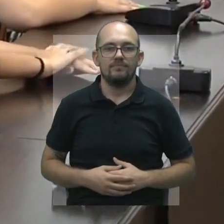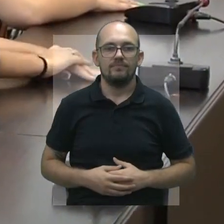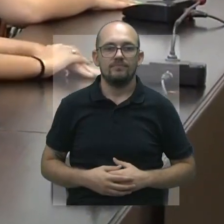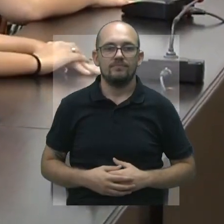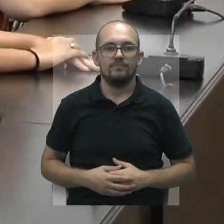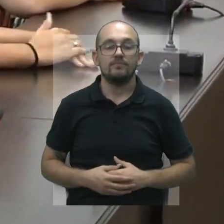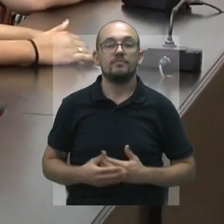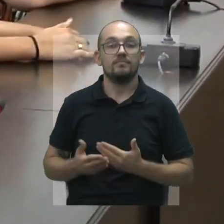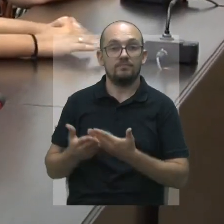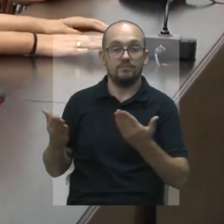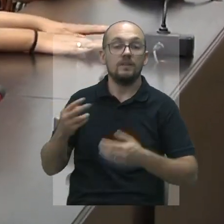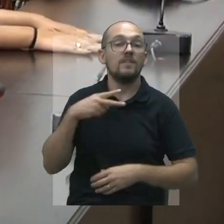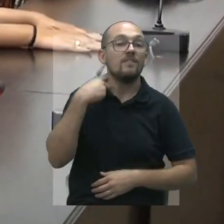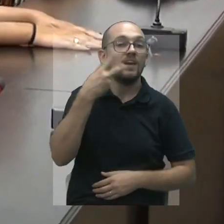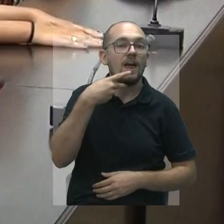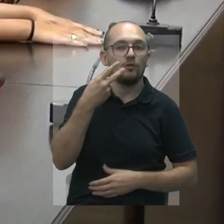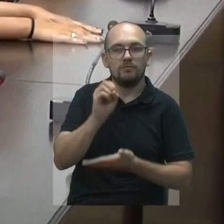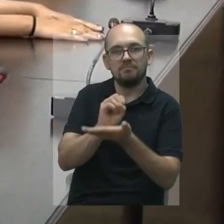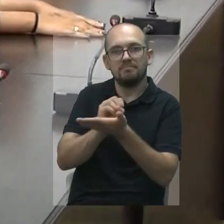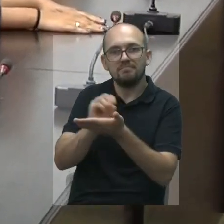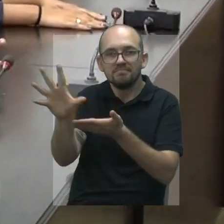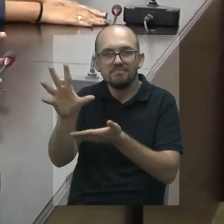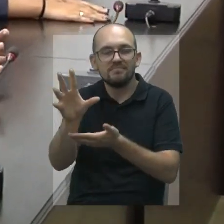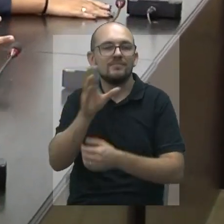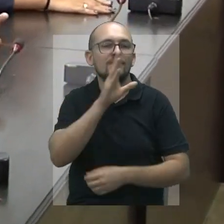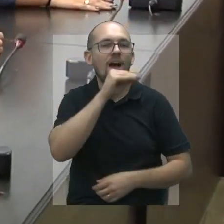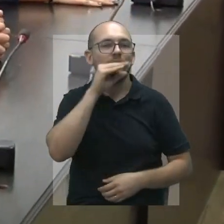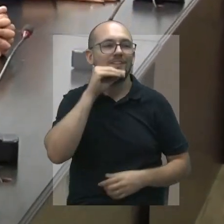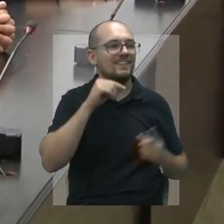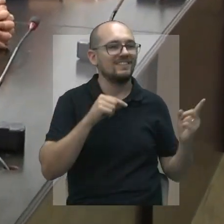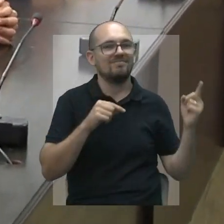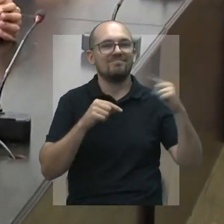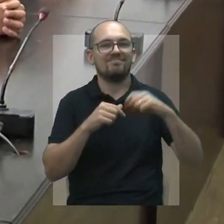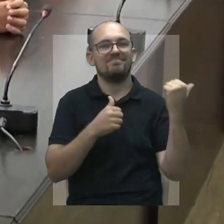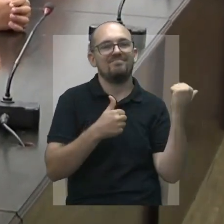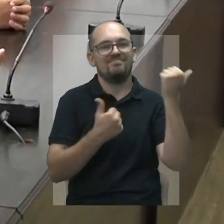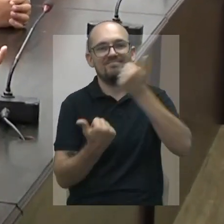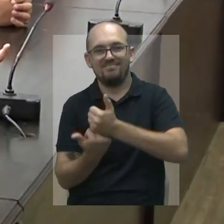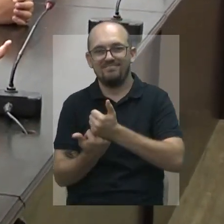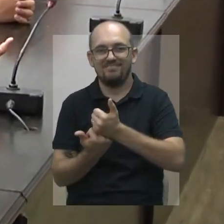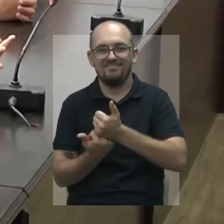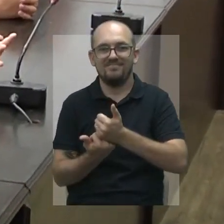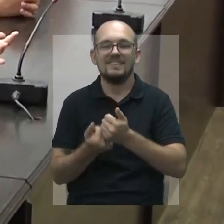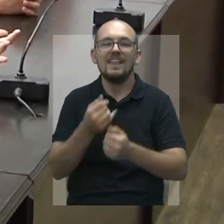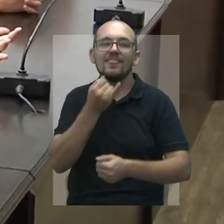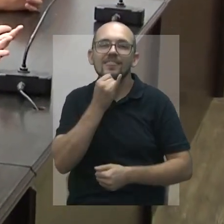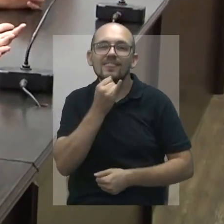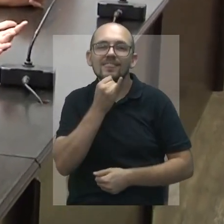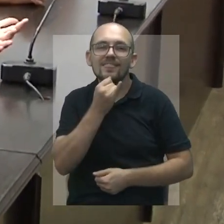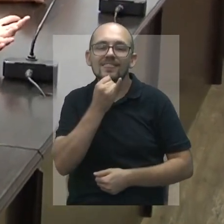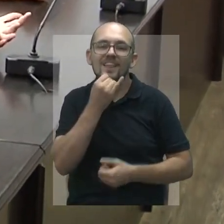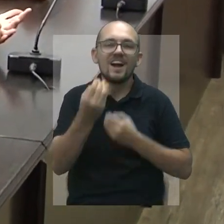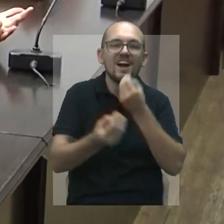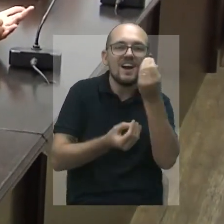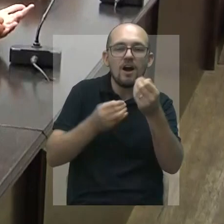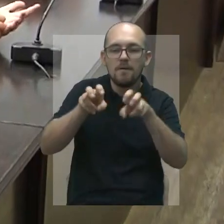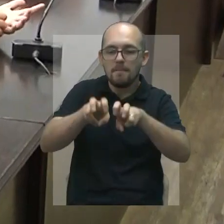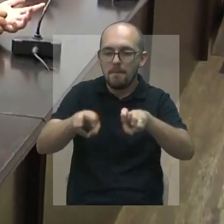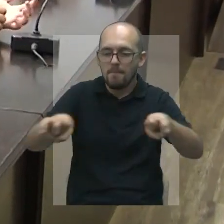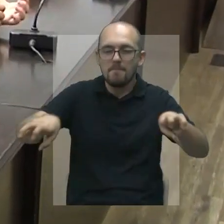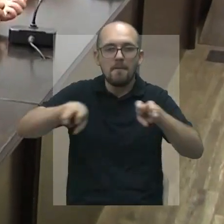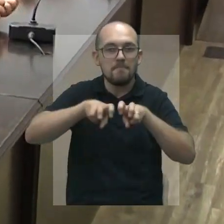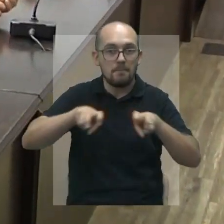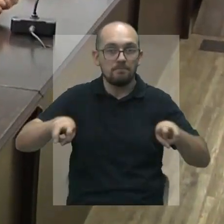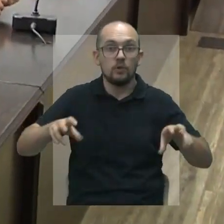os vereadores e entram os adolescentes. Em dia de sessão simulada na Câmara, é assim que funciona.